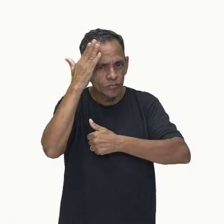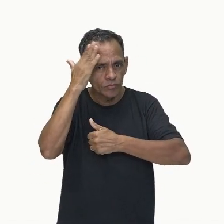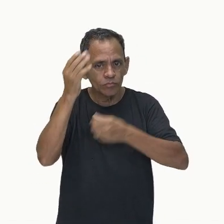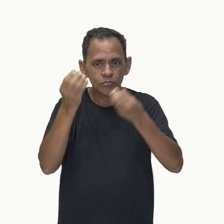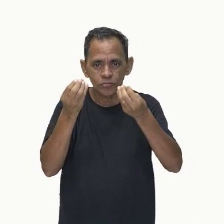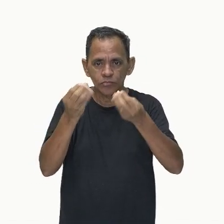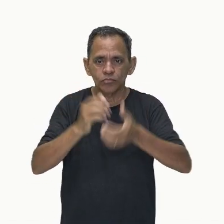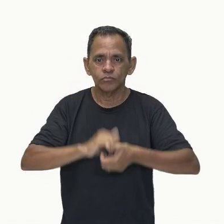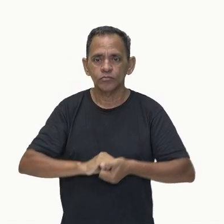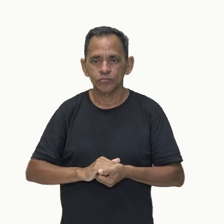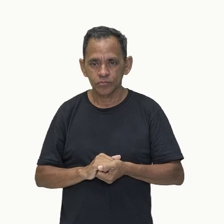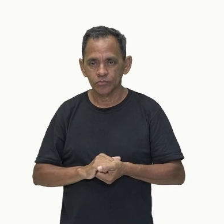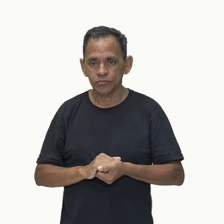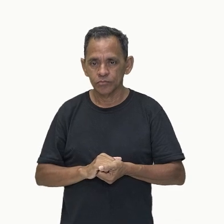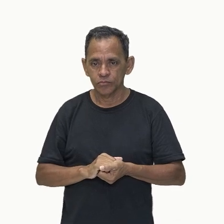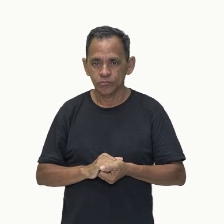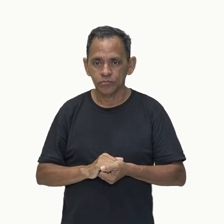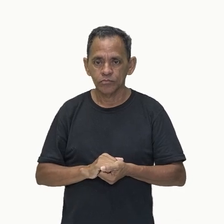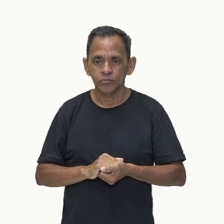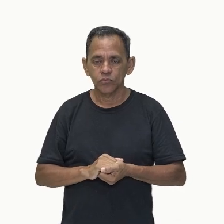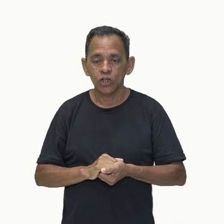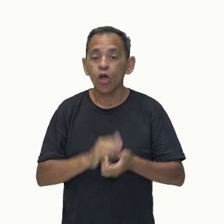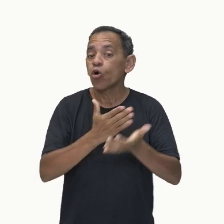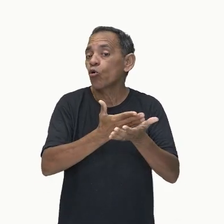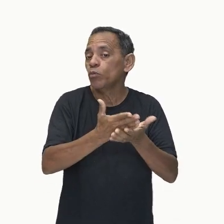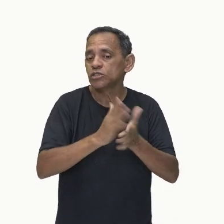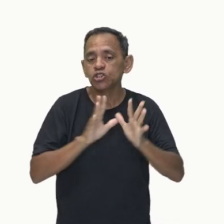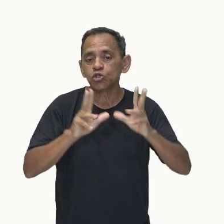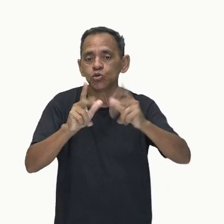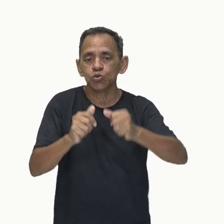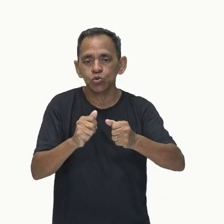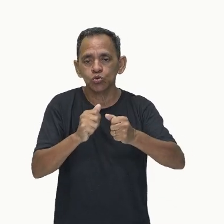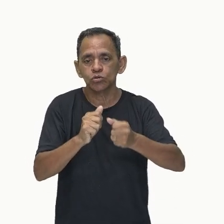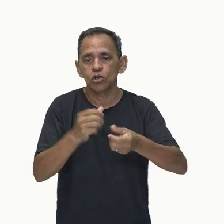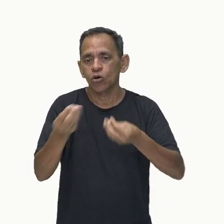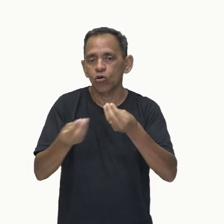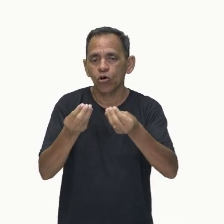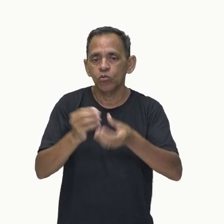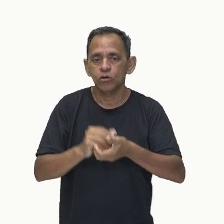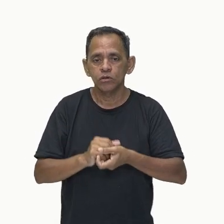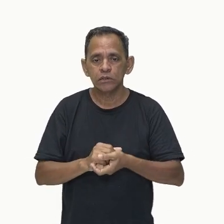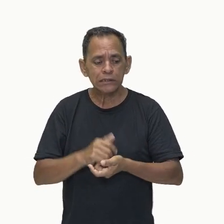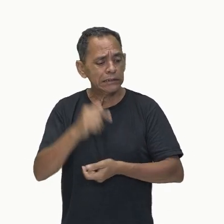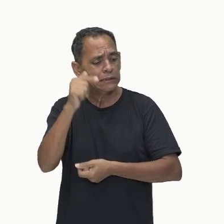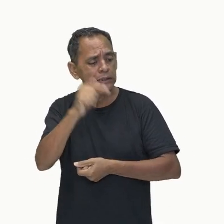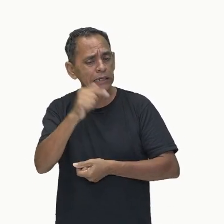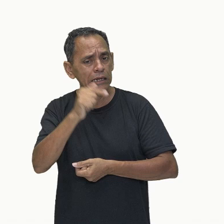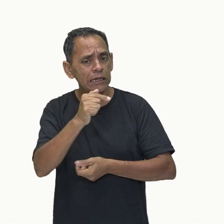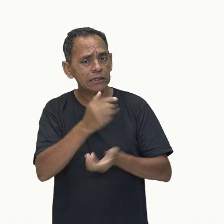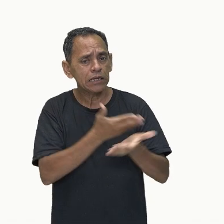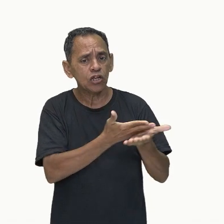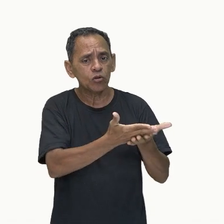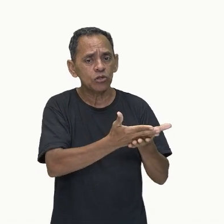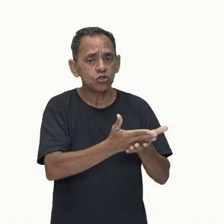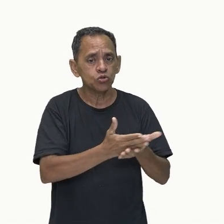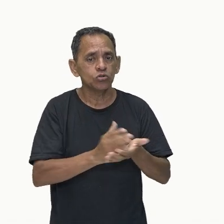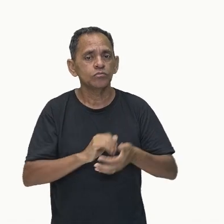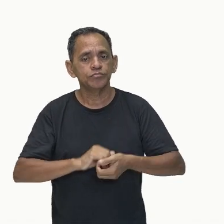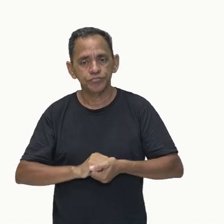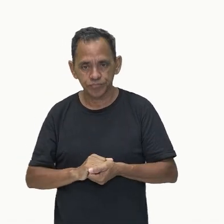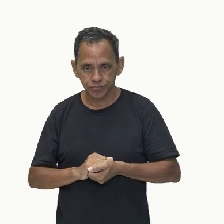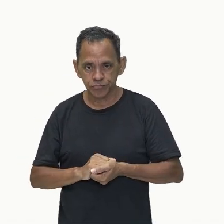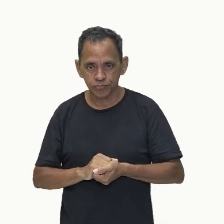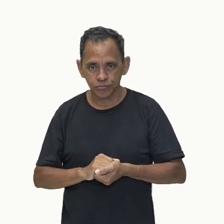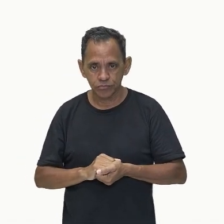posição inicial. E a posição inicial é a posição quando iniciou o movimento, quando o tempo começou a correr,